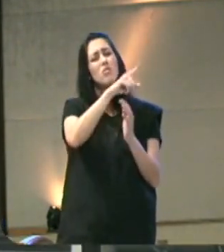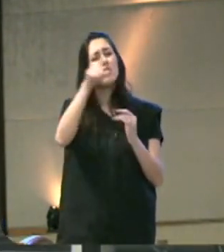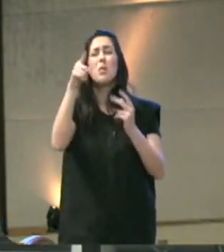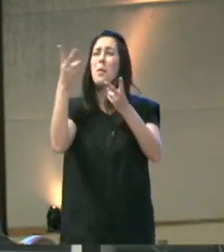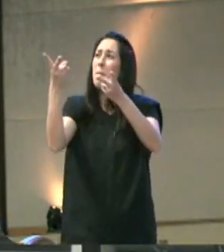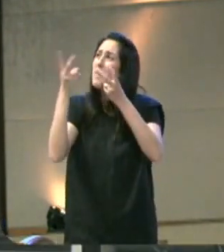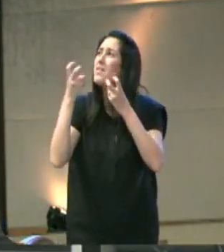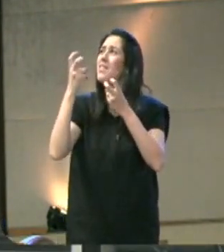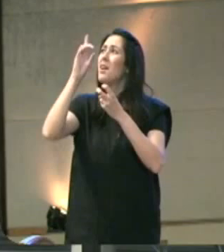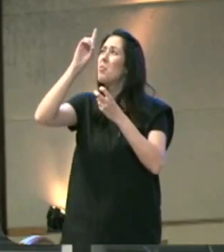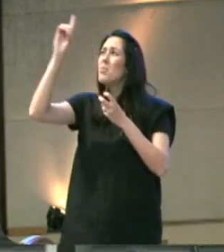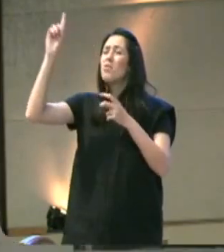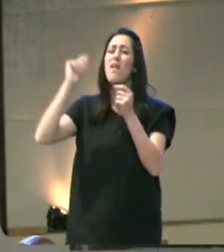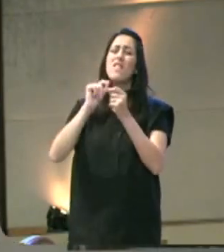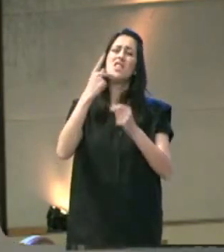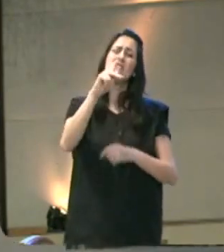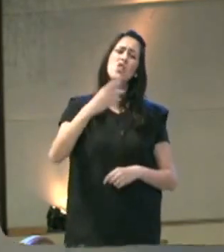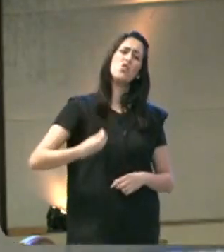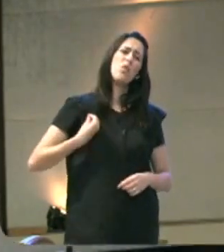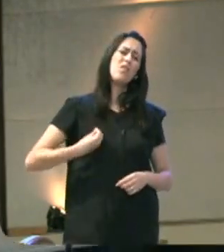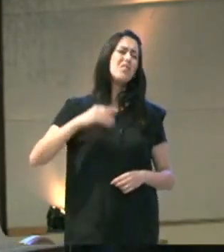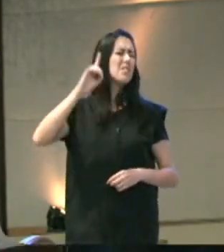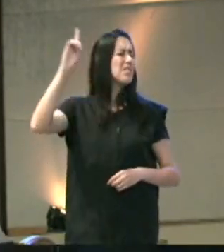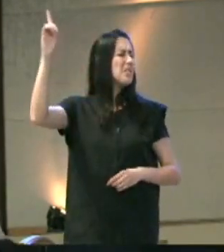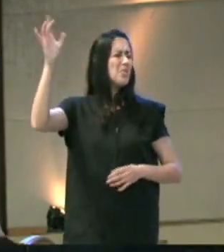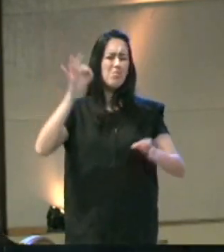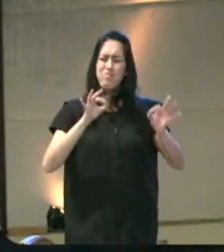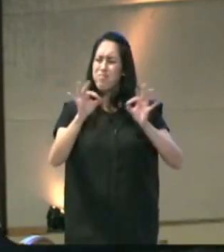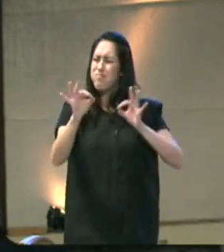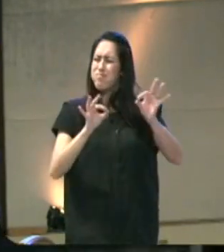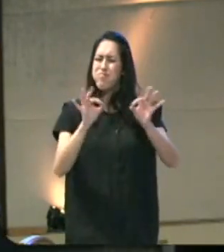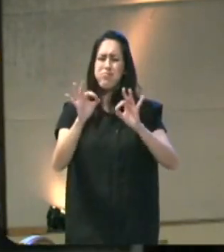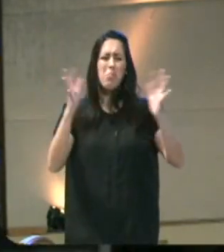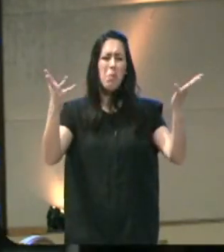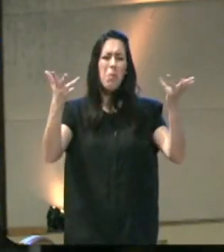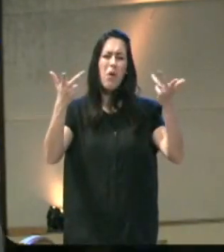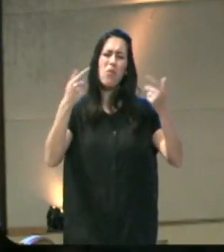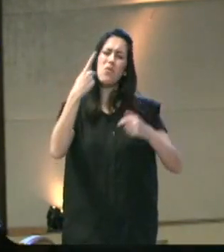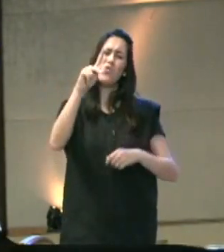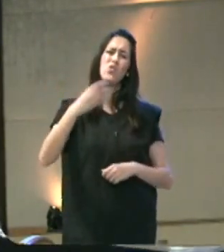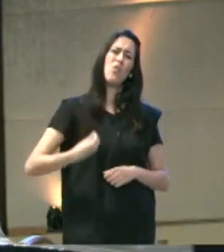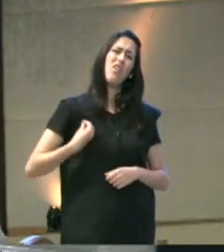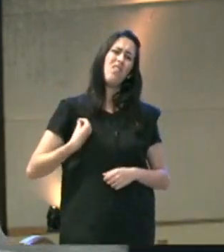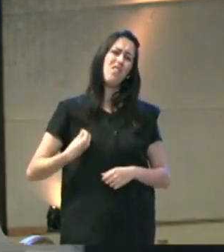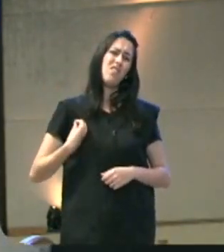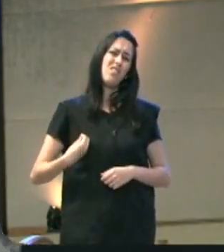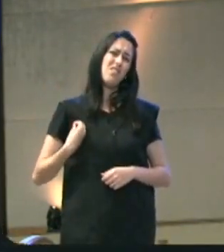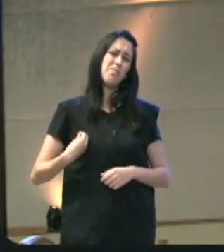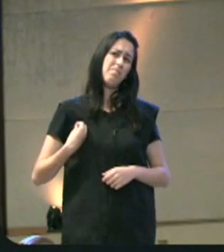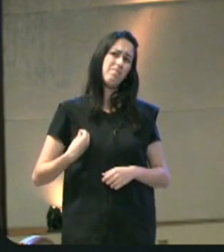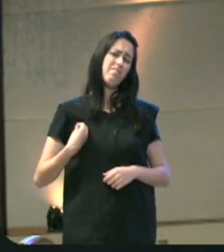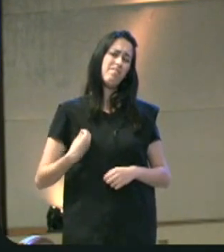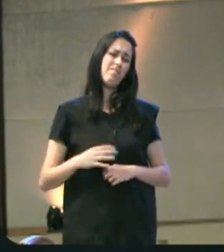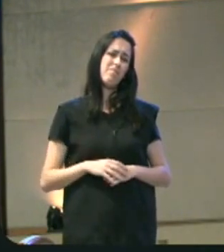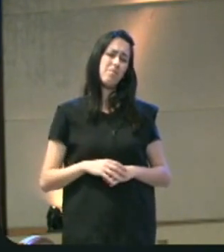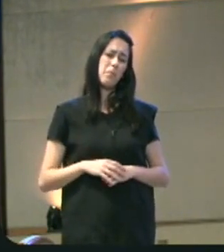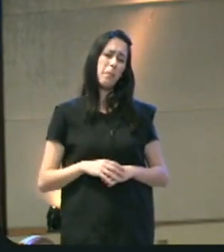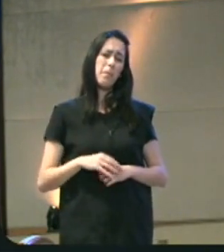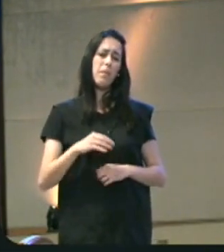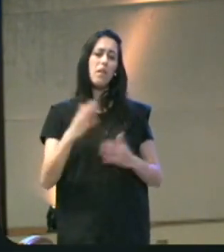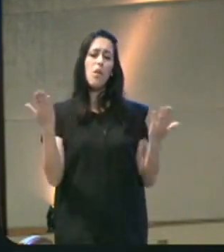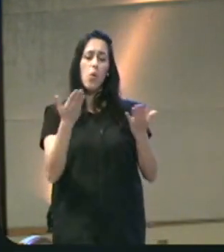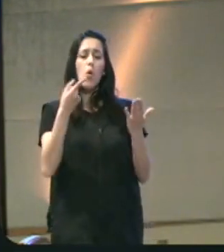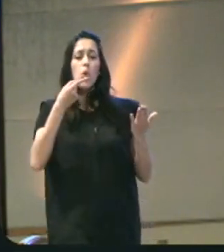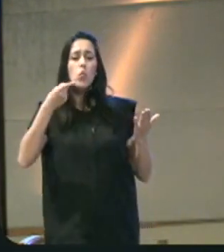vida. Tem coisas tremendas de Deus que Ele quer fazer na tua vida. E eu queria terminar com a última